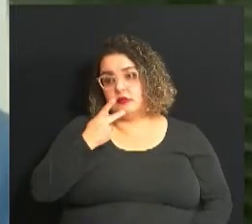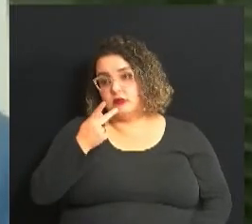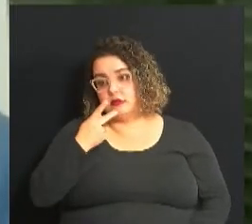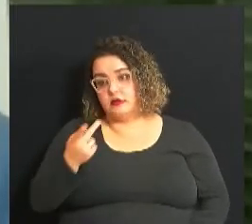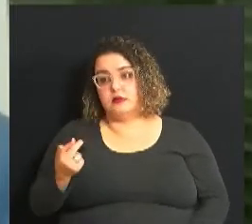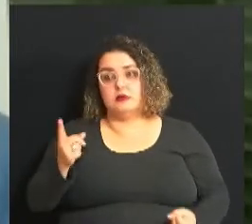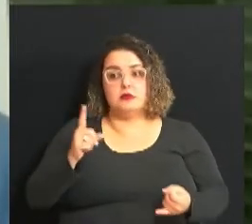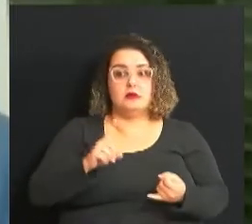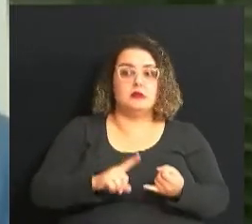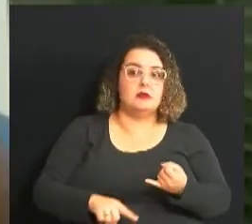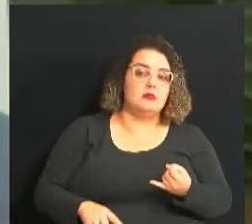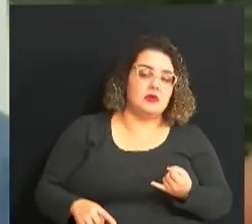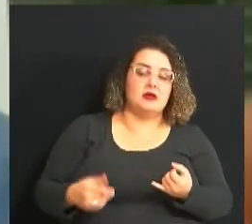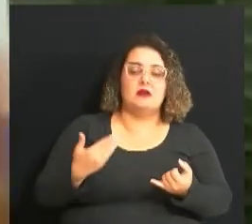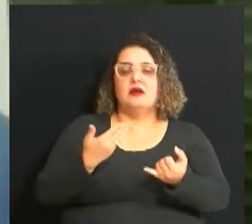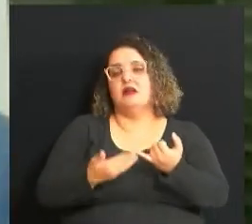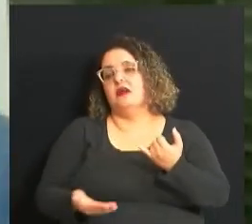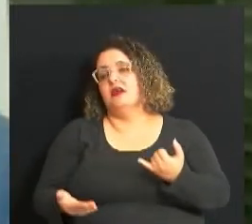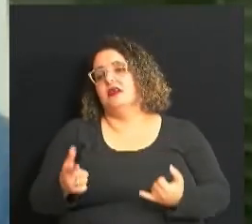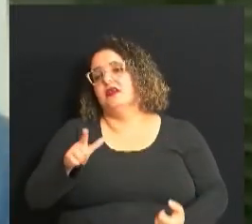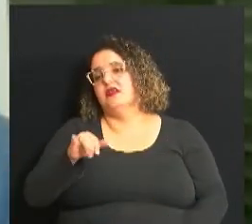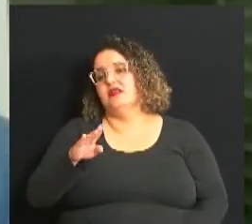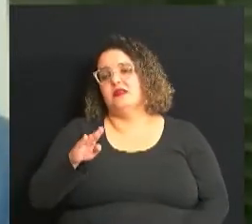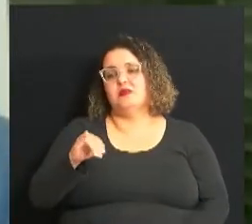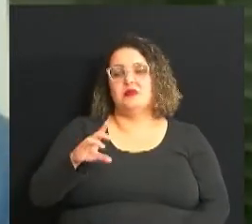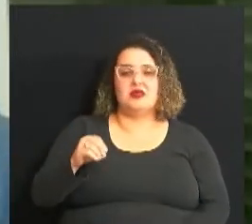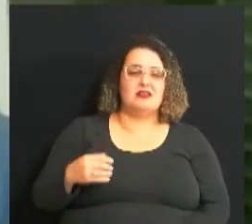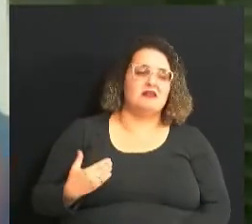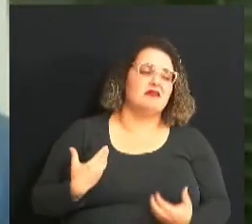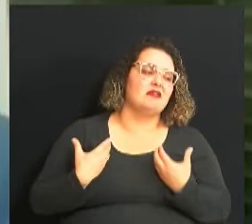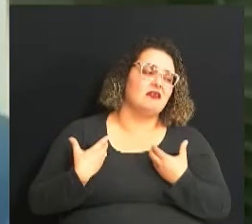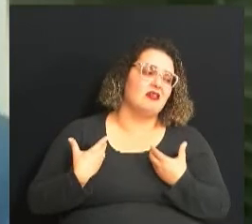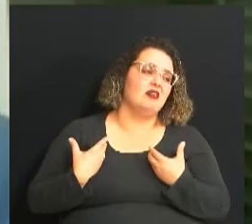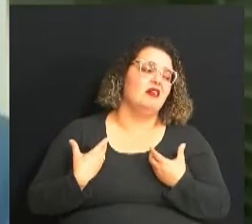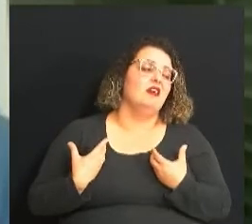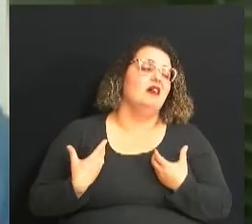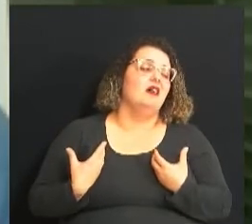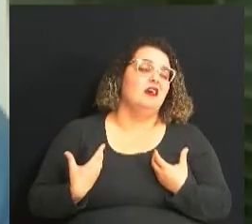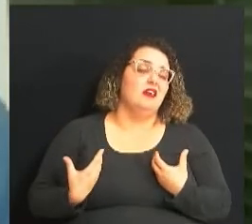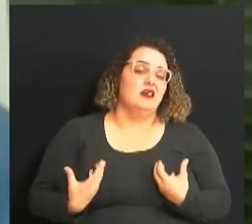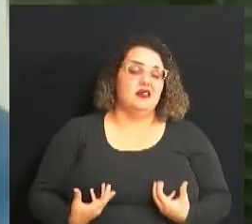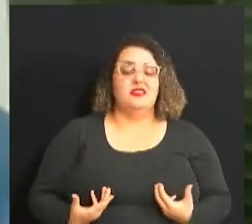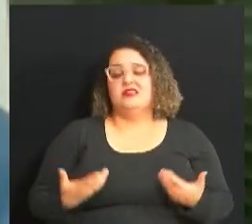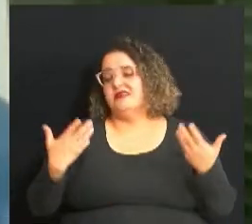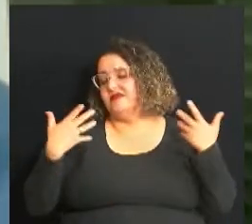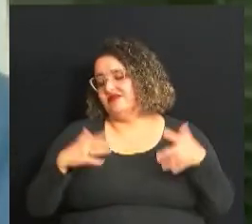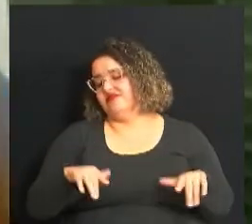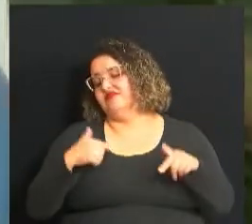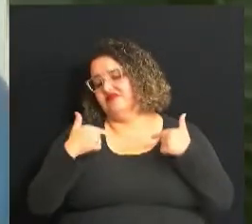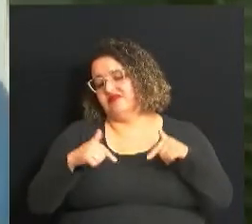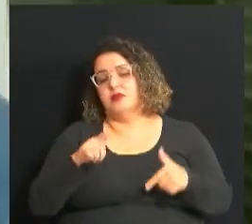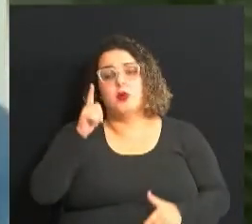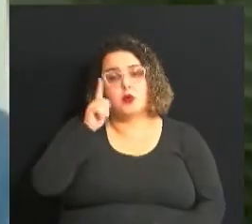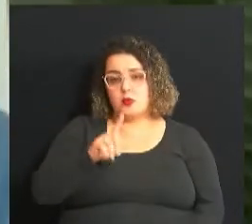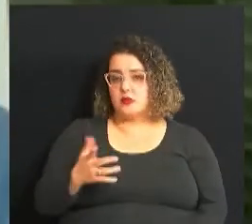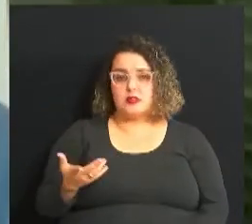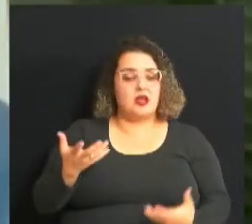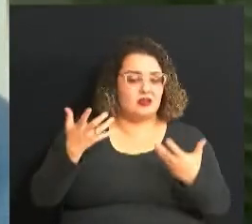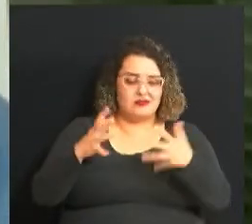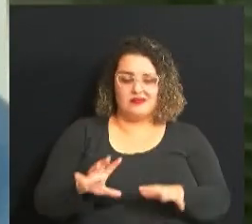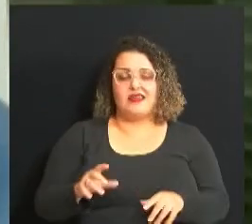de libido, interesse de trabalho, cansaço exagerado, né? Muitas coisas que ele fazia, ele não consegue fazer, não quer